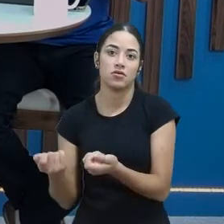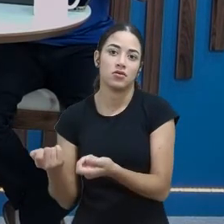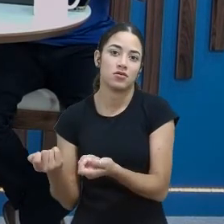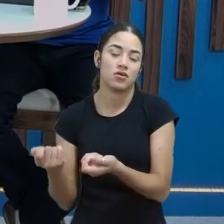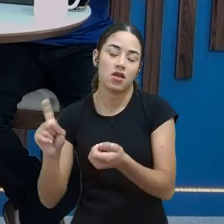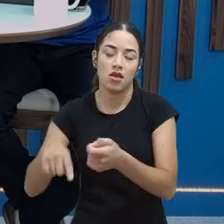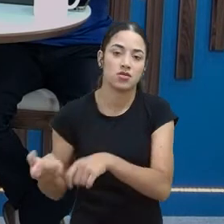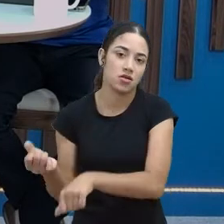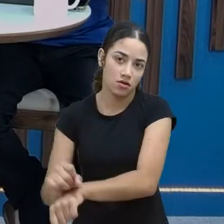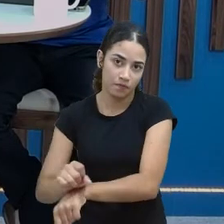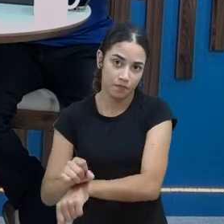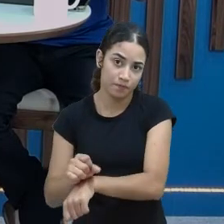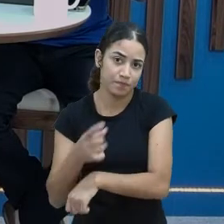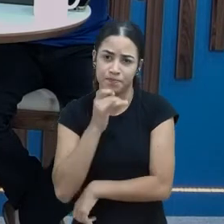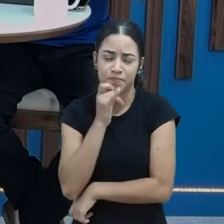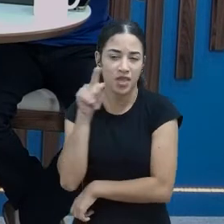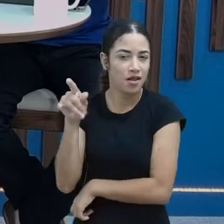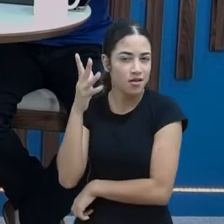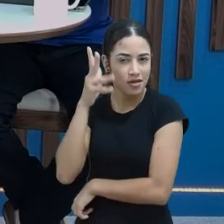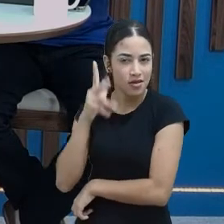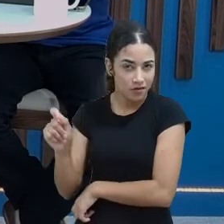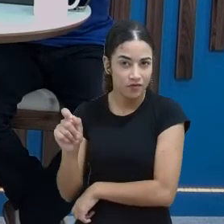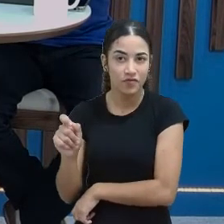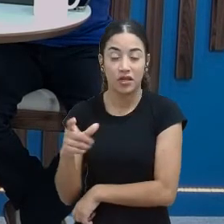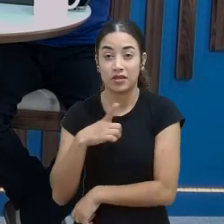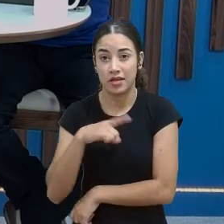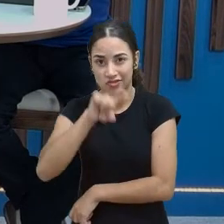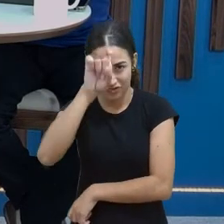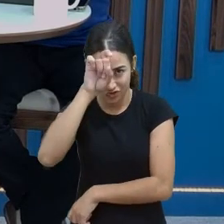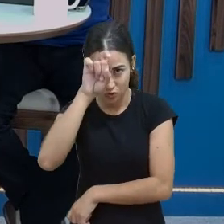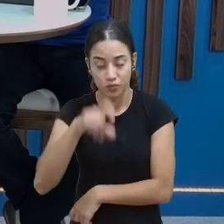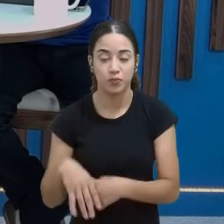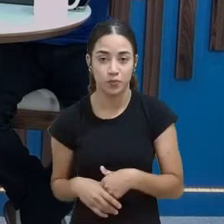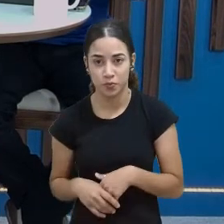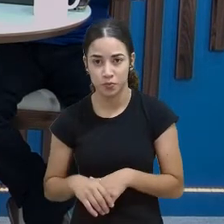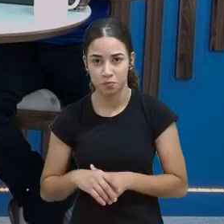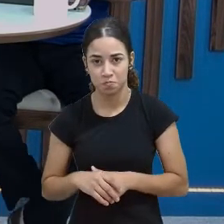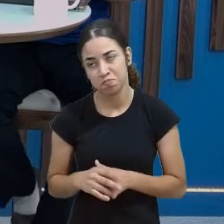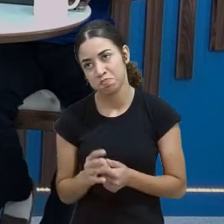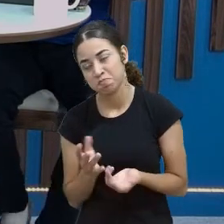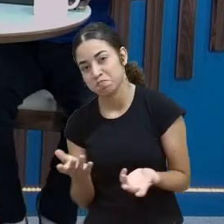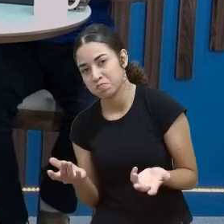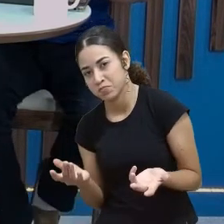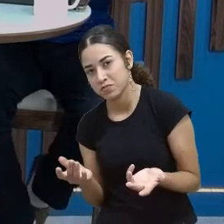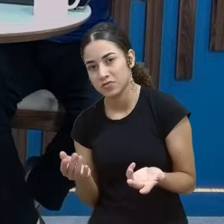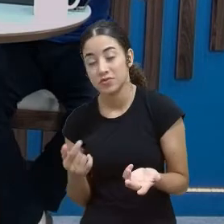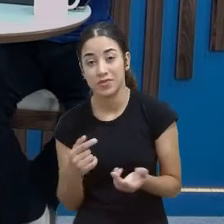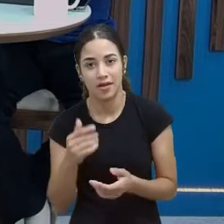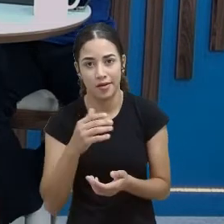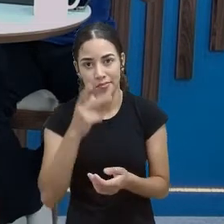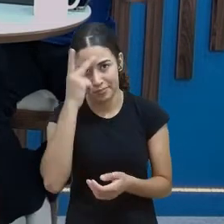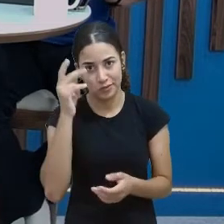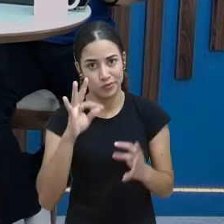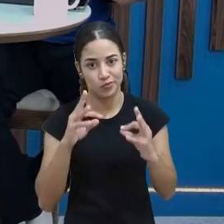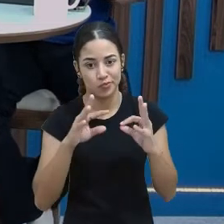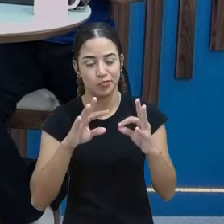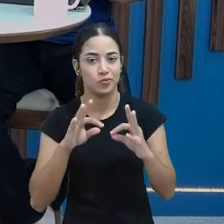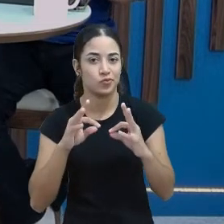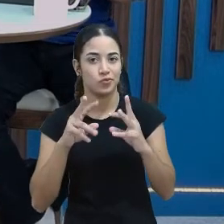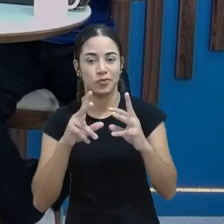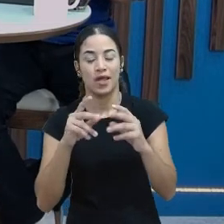Né? Por exemplo, na África, além do Egito, minha gente, muita gente acha que o Egito não está na